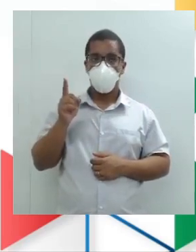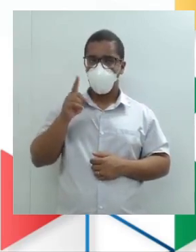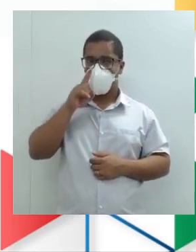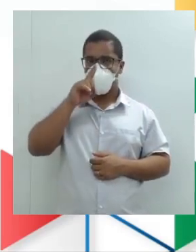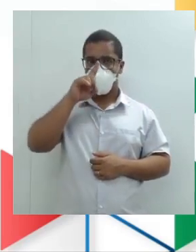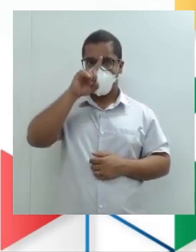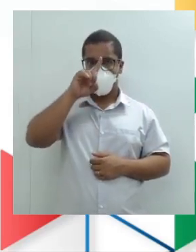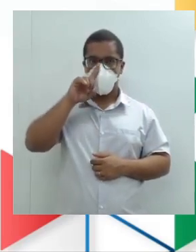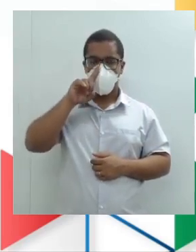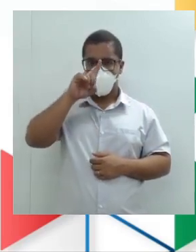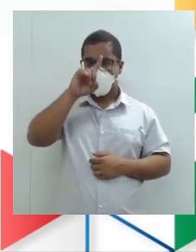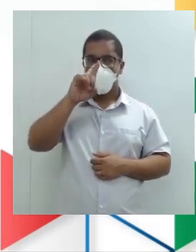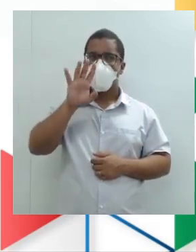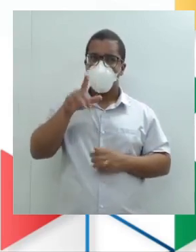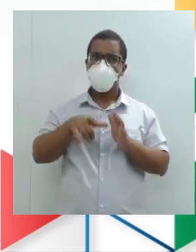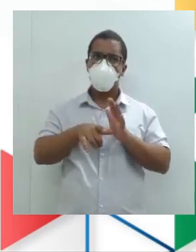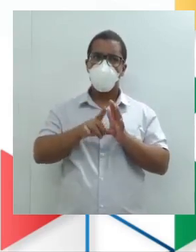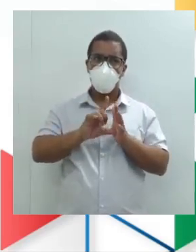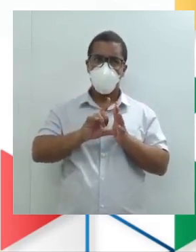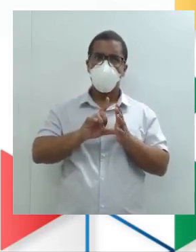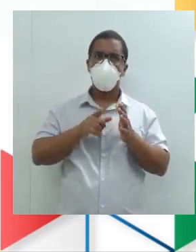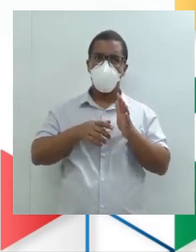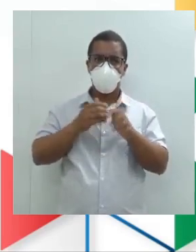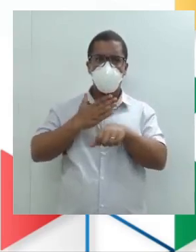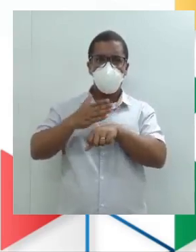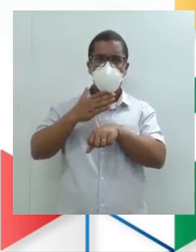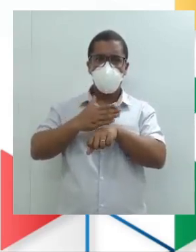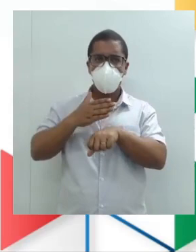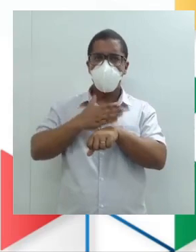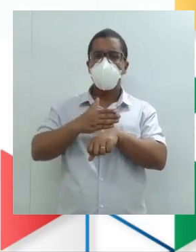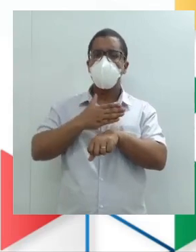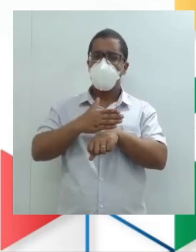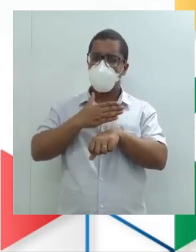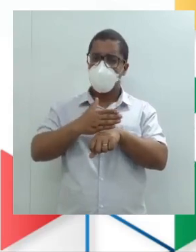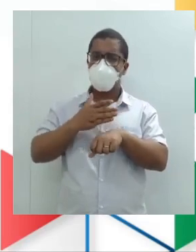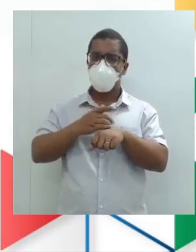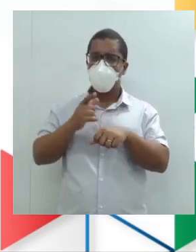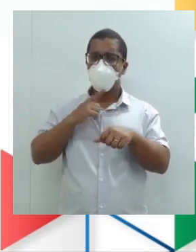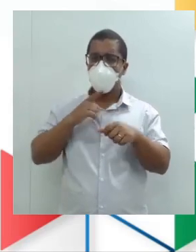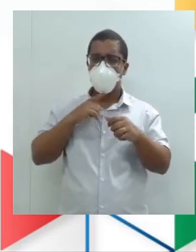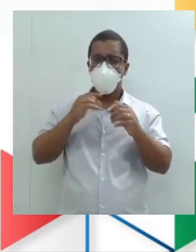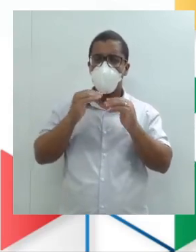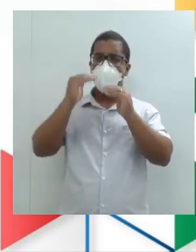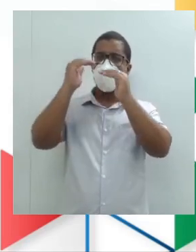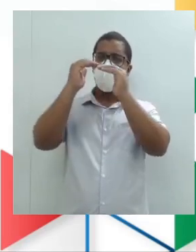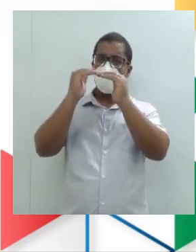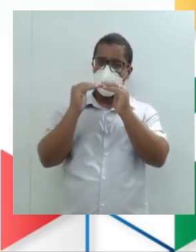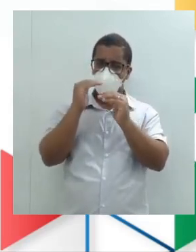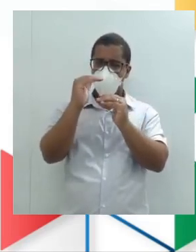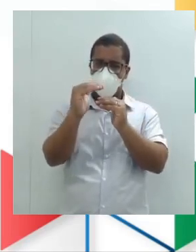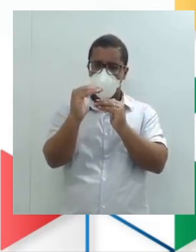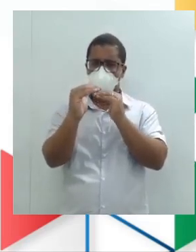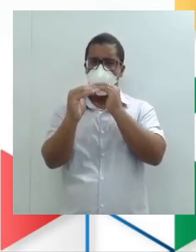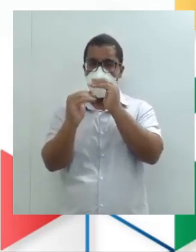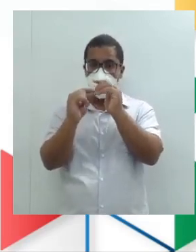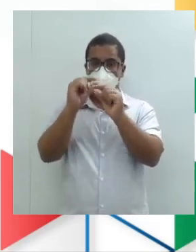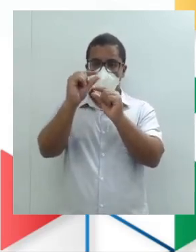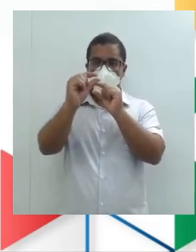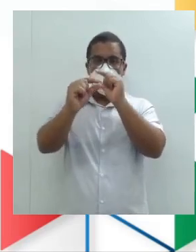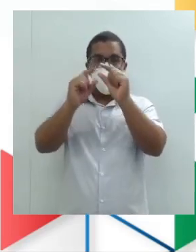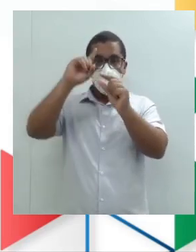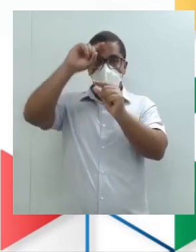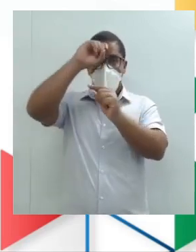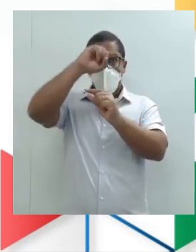né? Mas aí tem todo um trabalho técnico que o atleta faz e que vai subindo aos pouquinhos o nível de dificuldade e